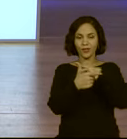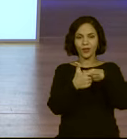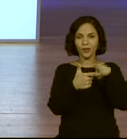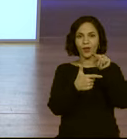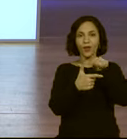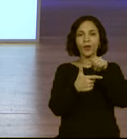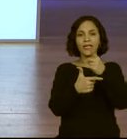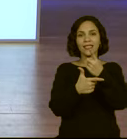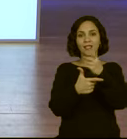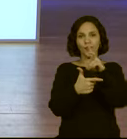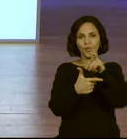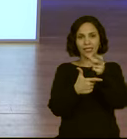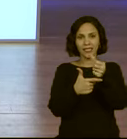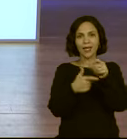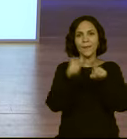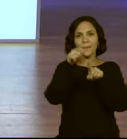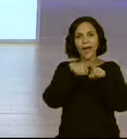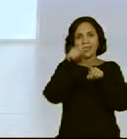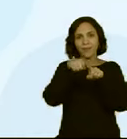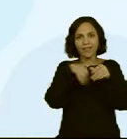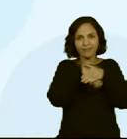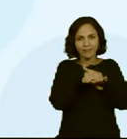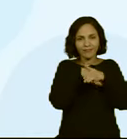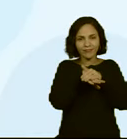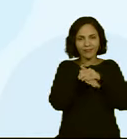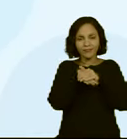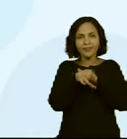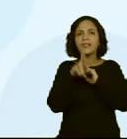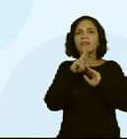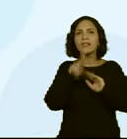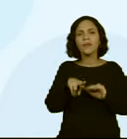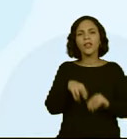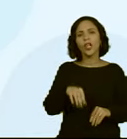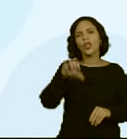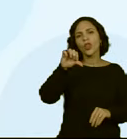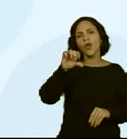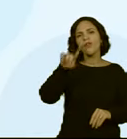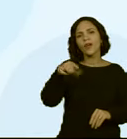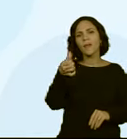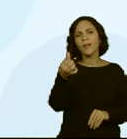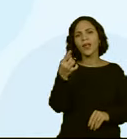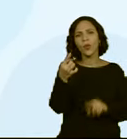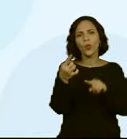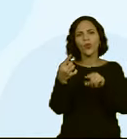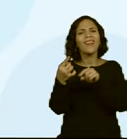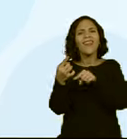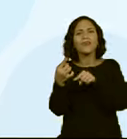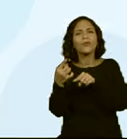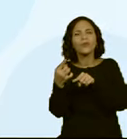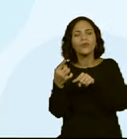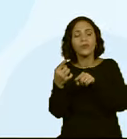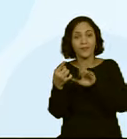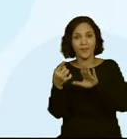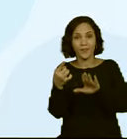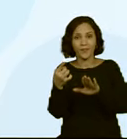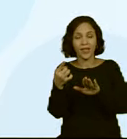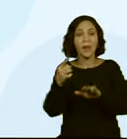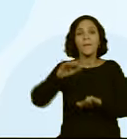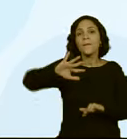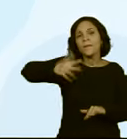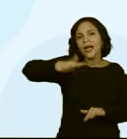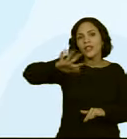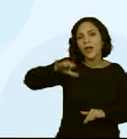sim pode passar e a gente vai ter 9,61 que que significa isso que